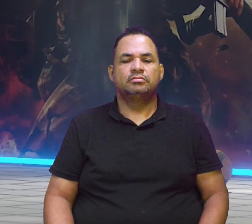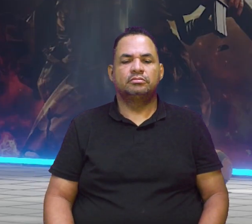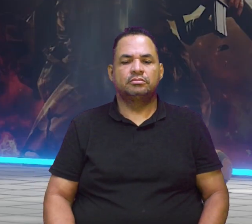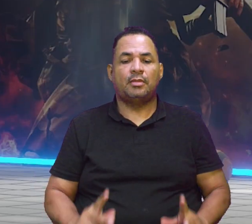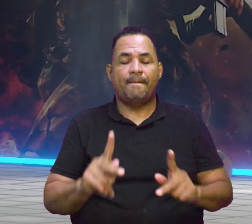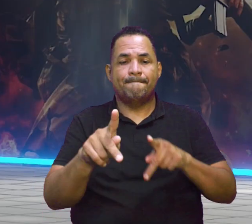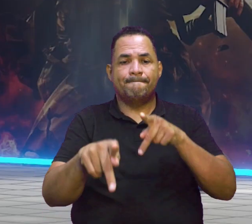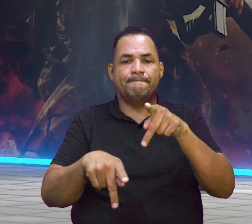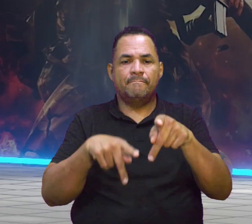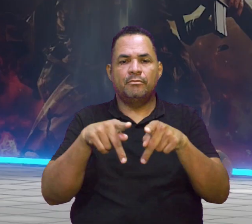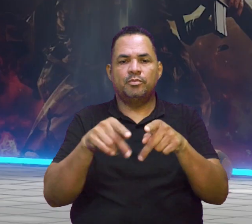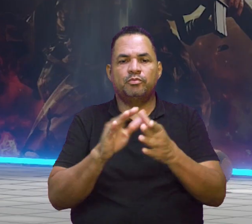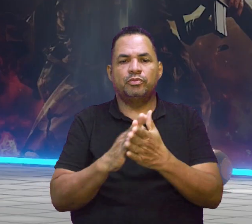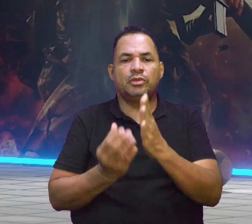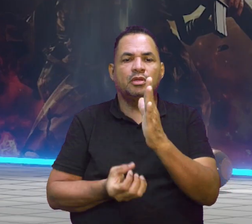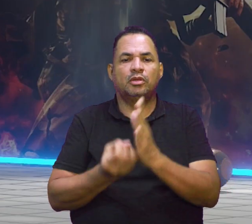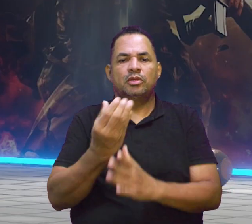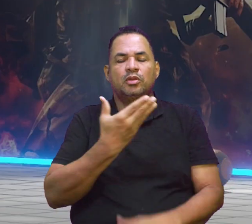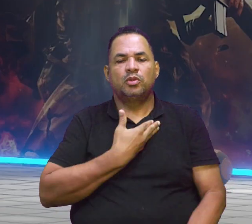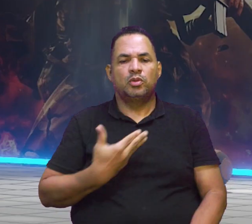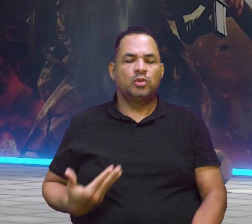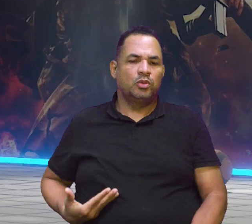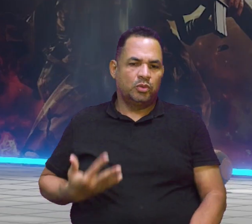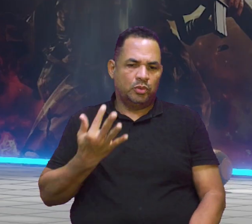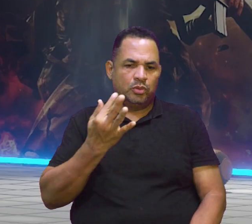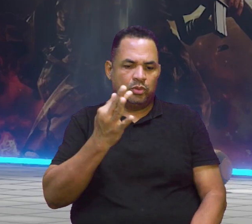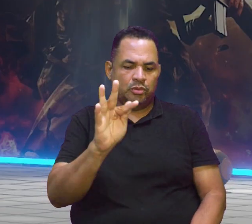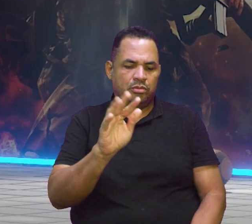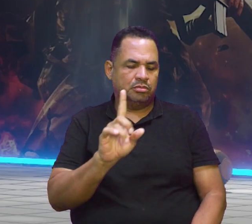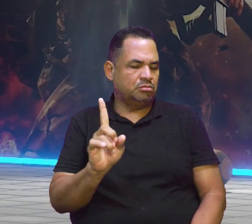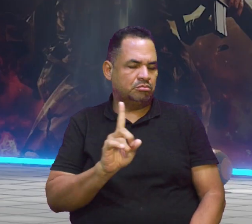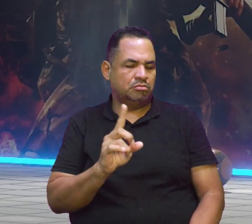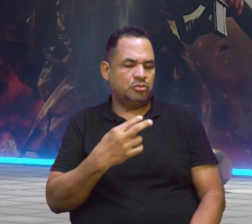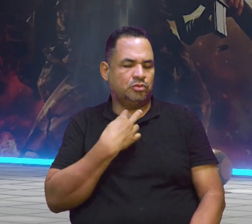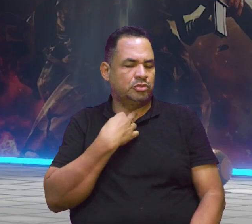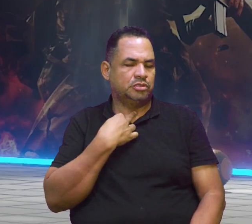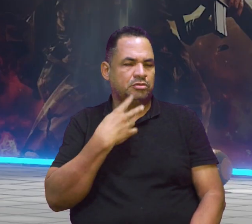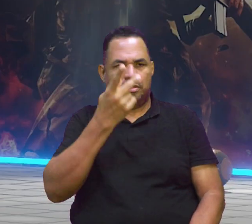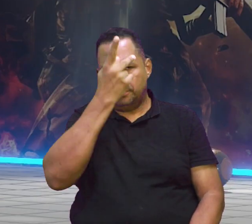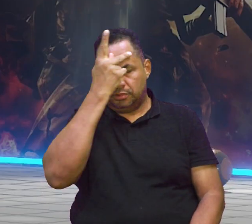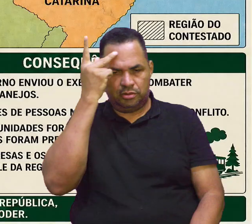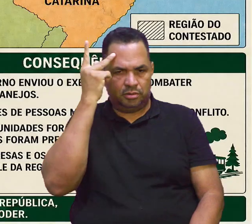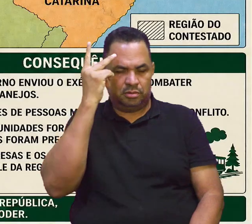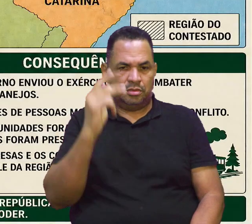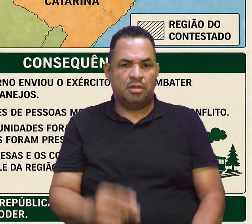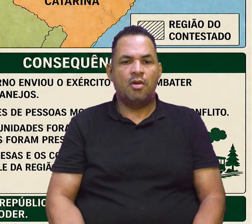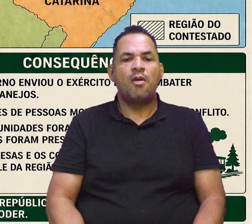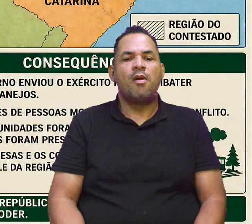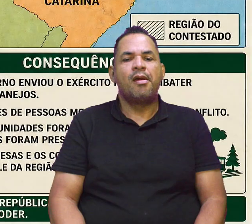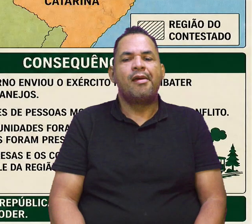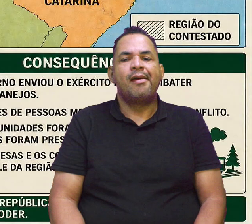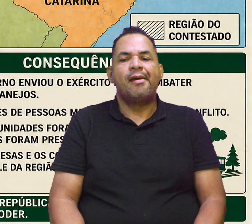vir do governo federal e não de uma outra pessoa, certo? Vamos continuar.